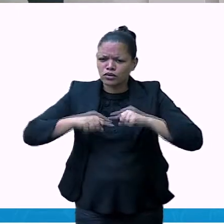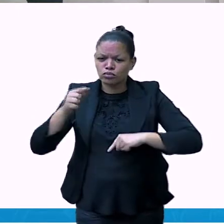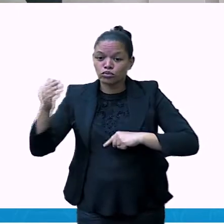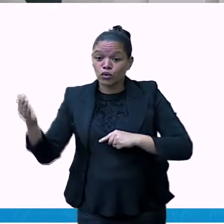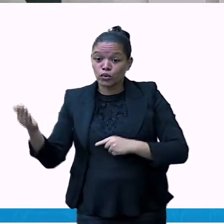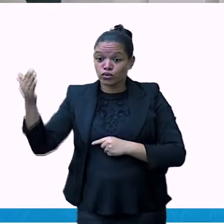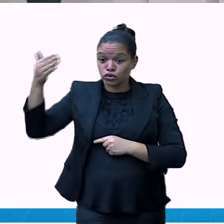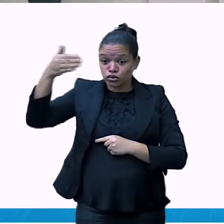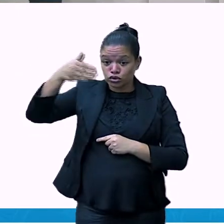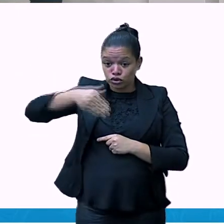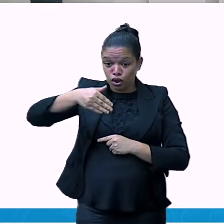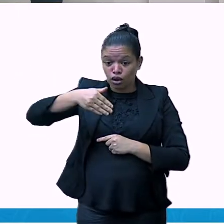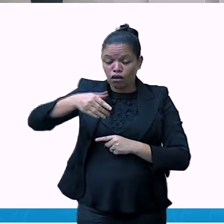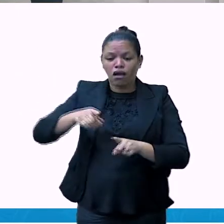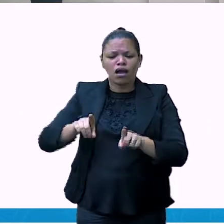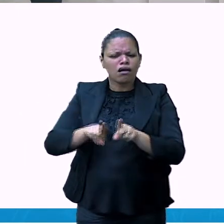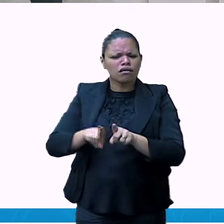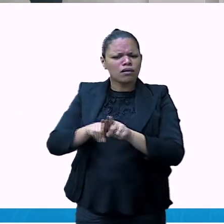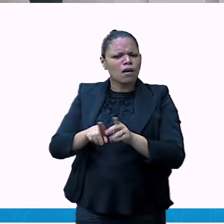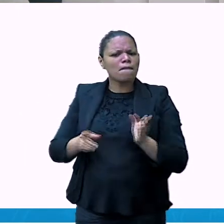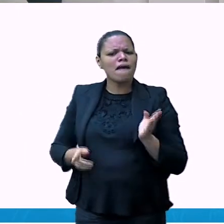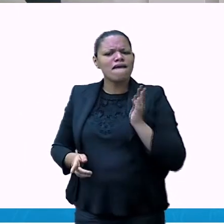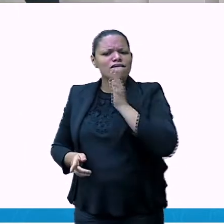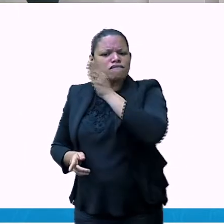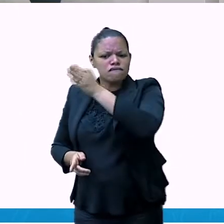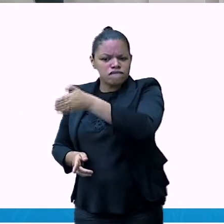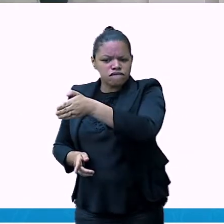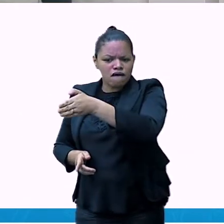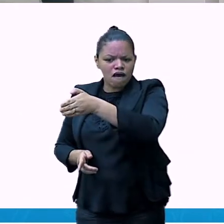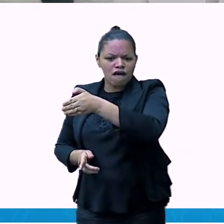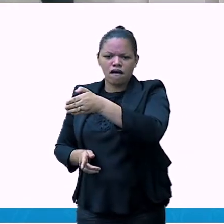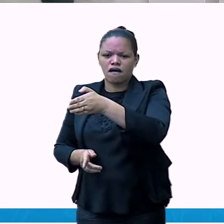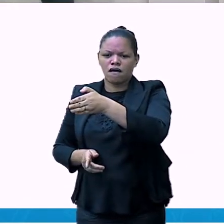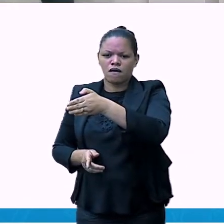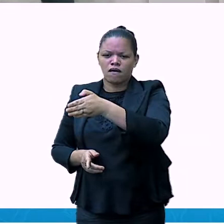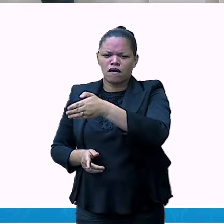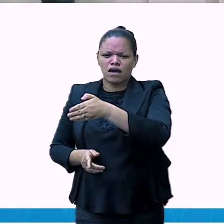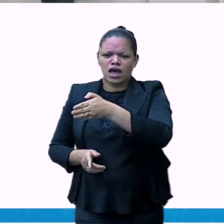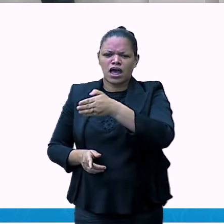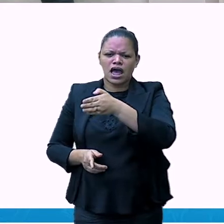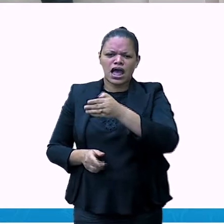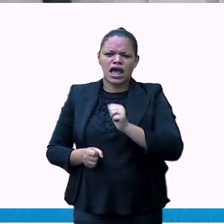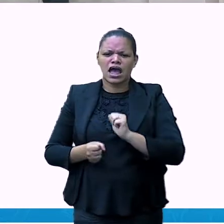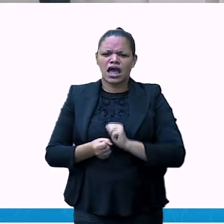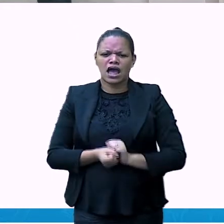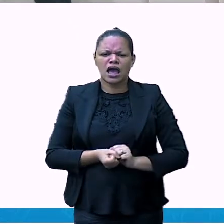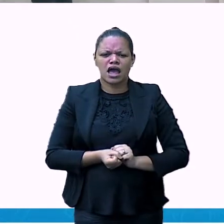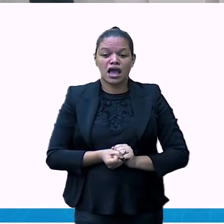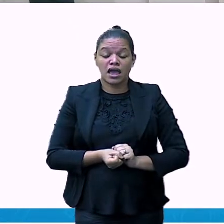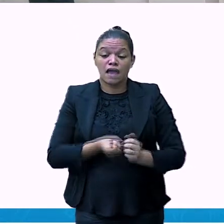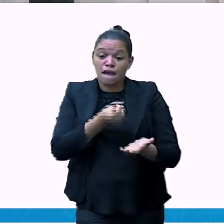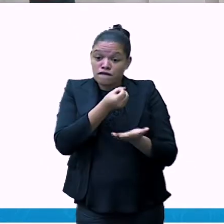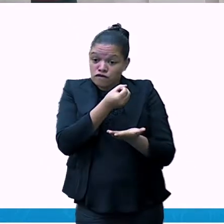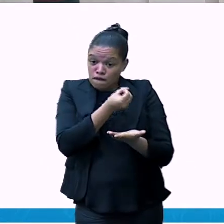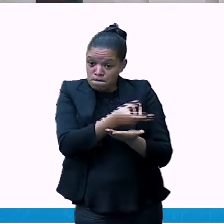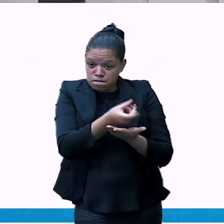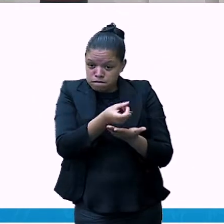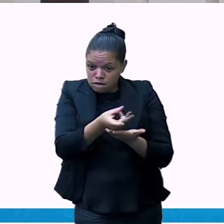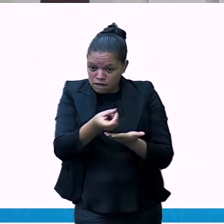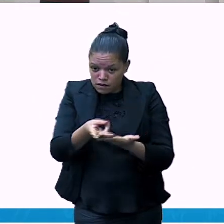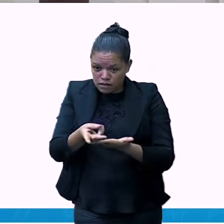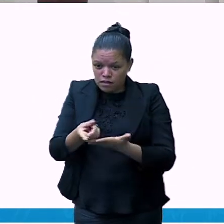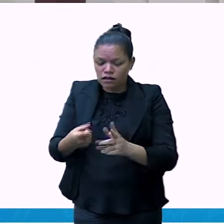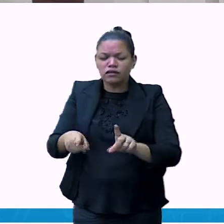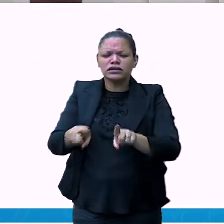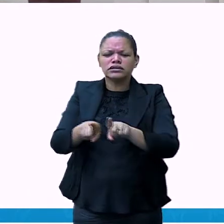de mercadorias, bens ou serviços de um outro país. Vou grifar aqui serviços porque a